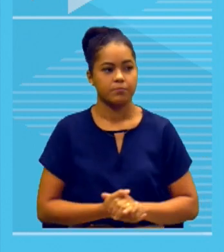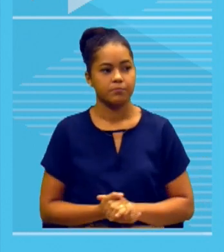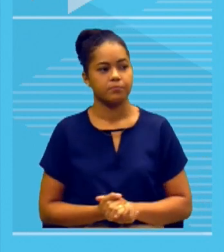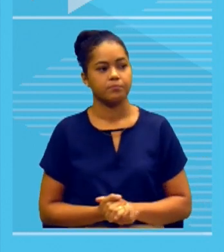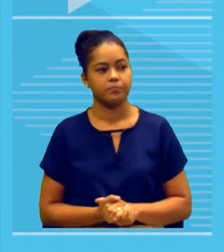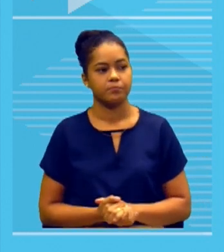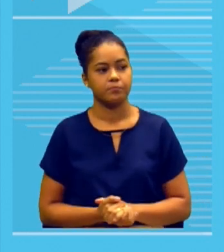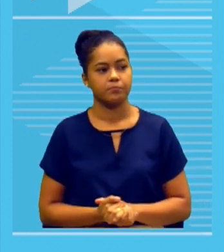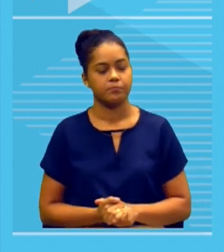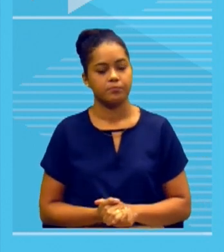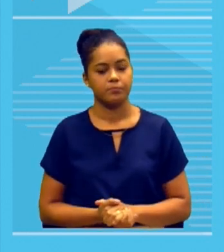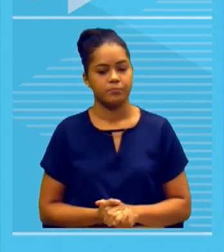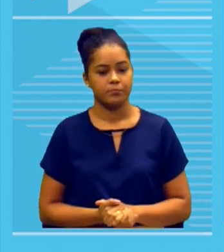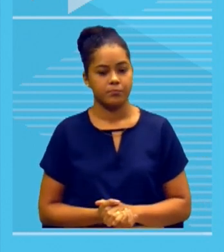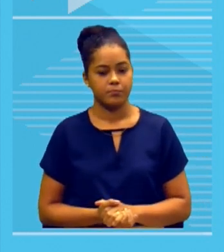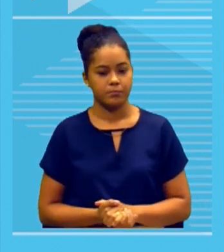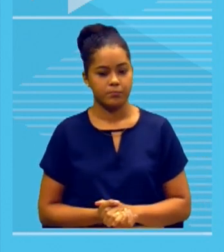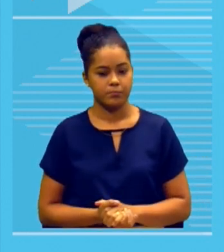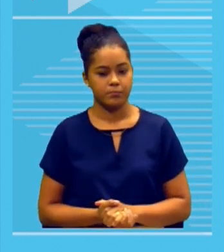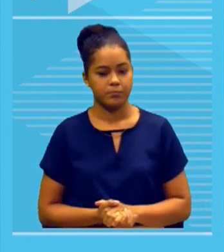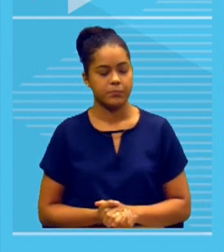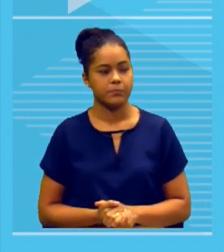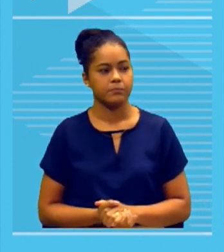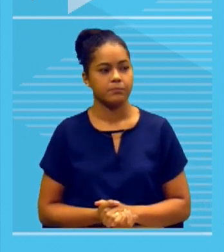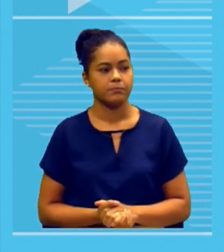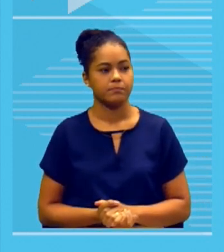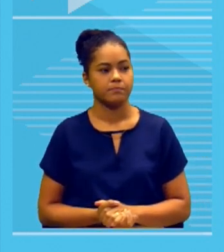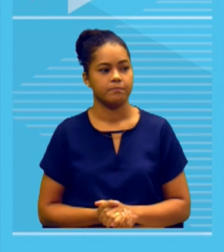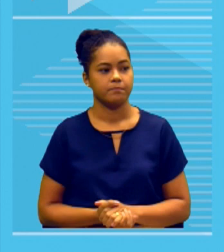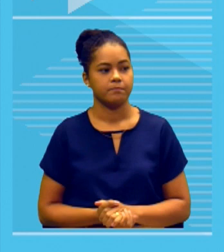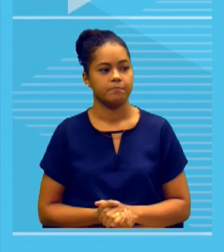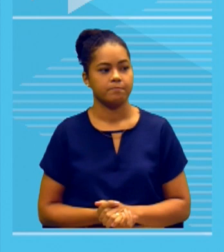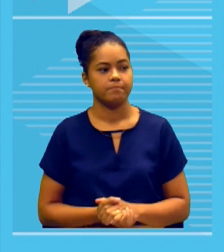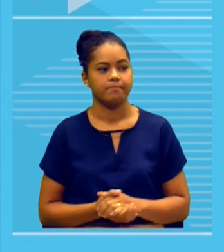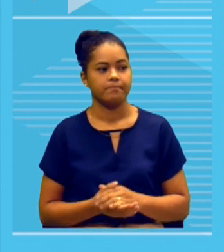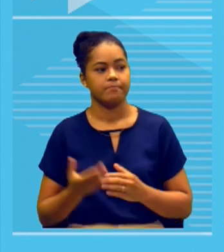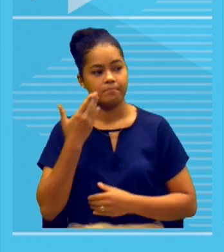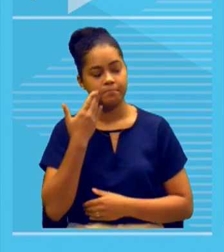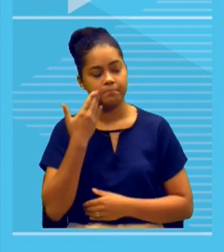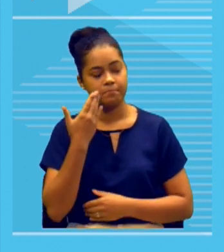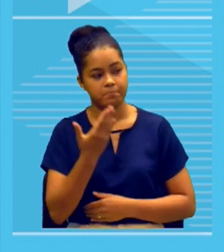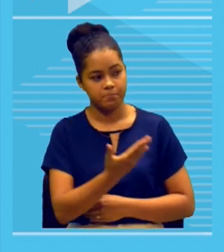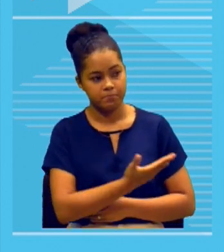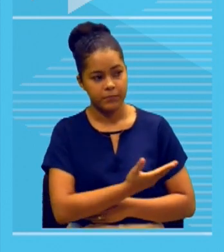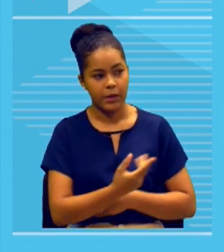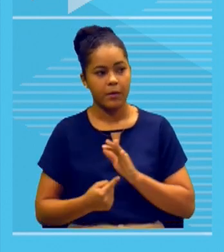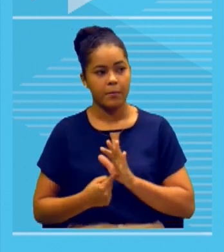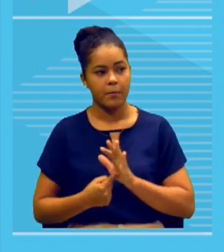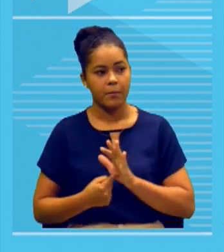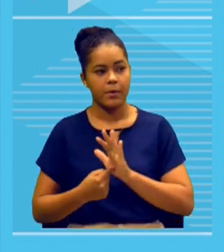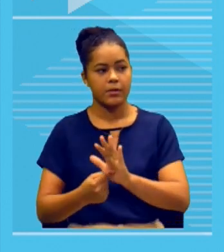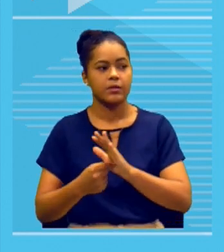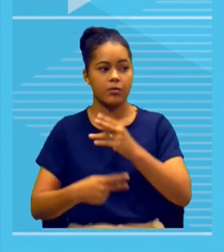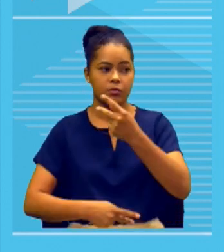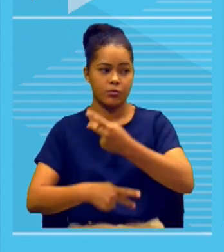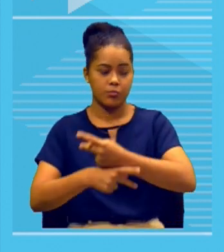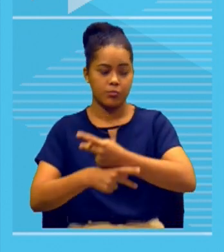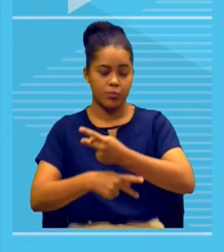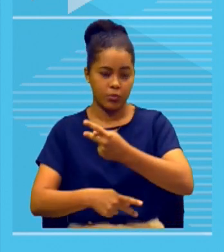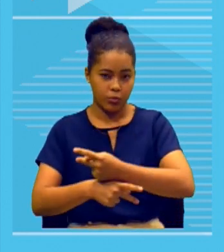bem aí nós temos também os pronomes os pronomes indefinidos